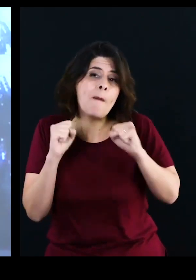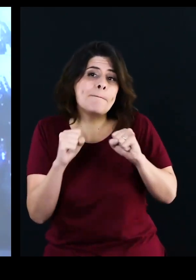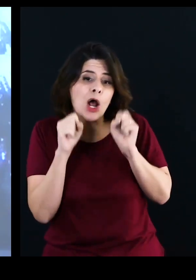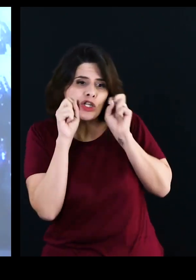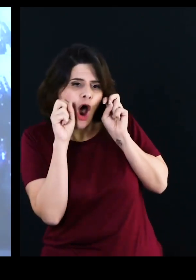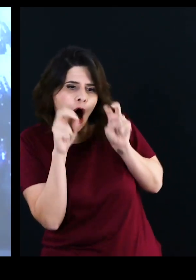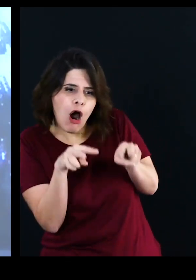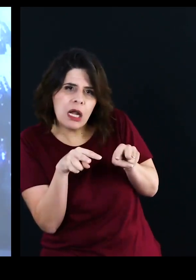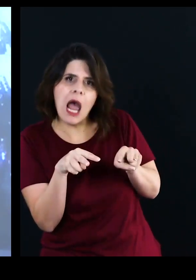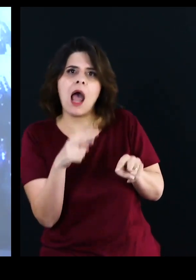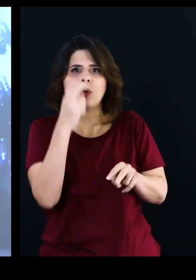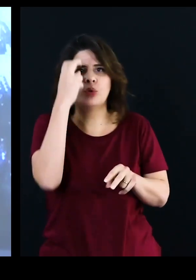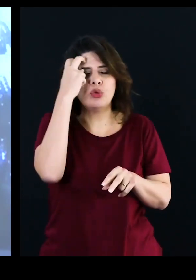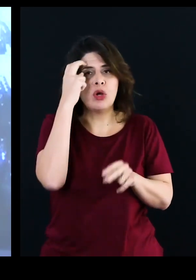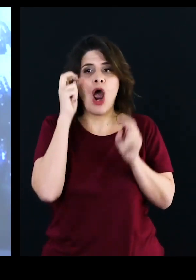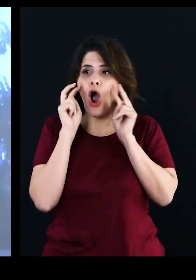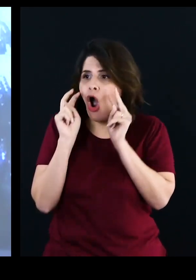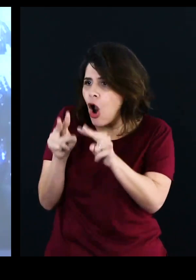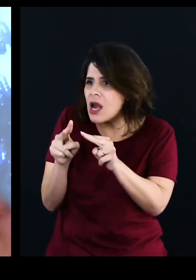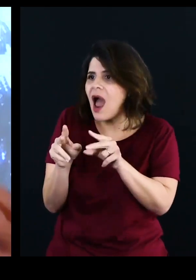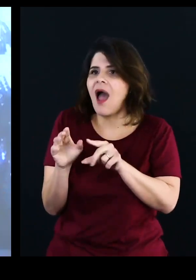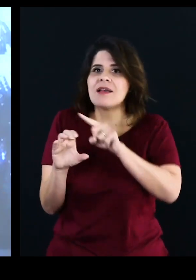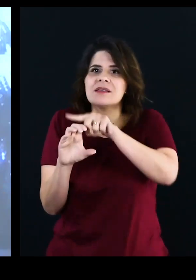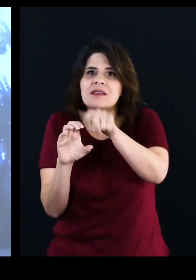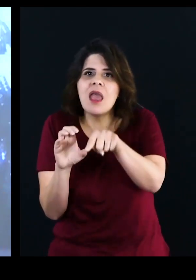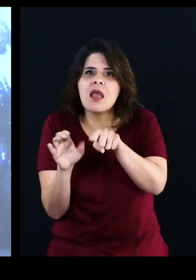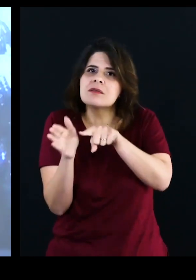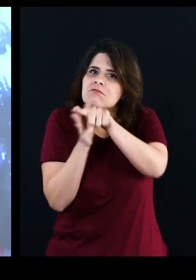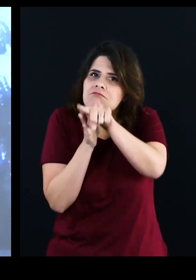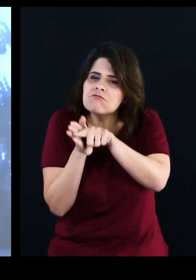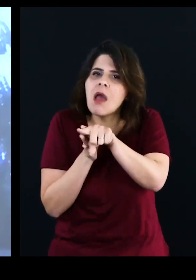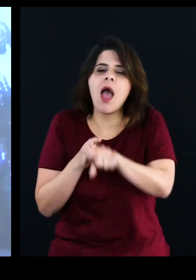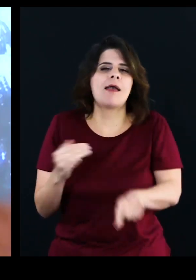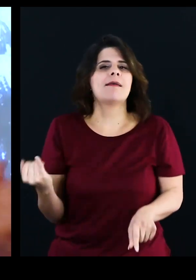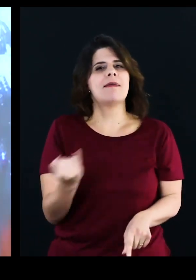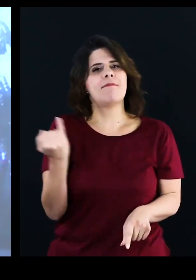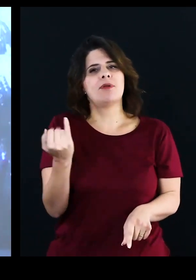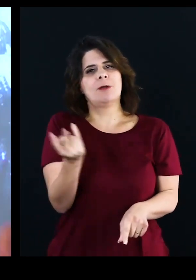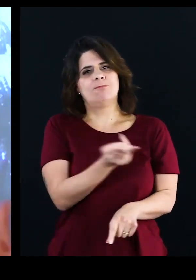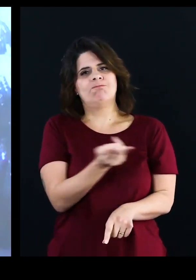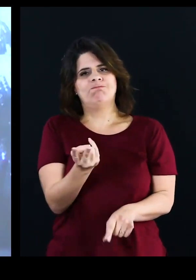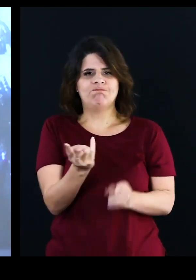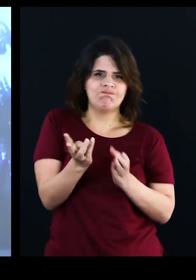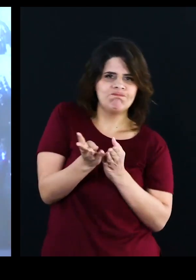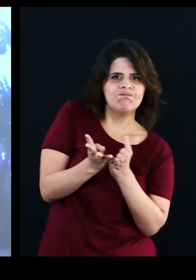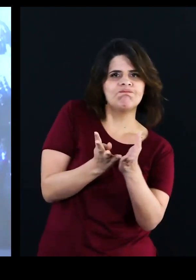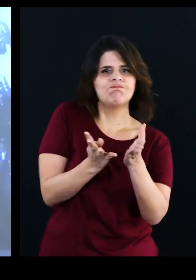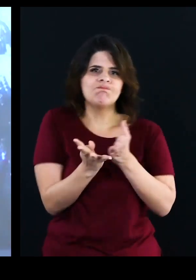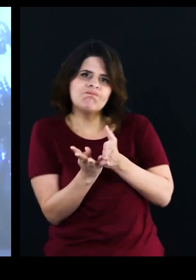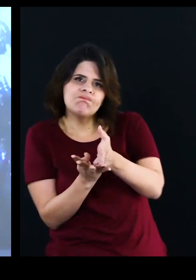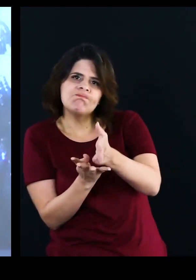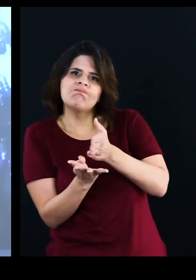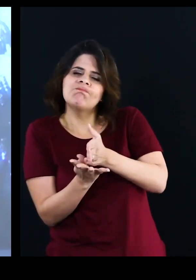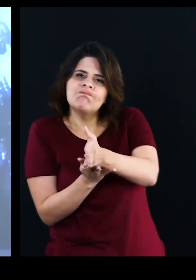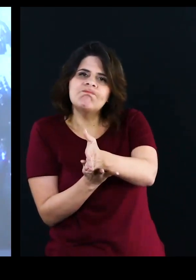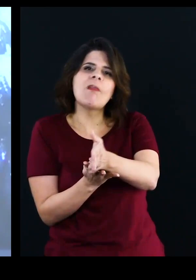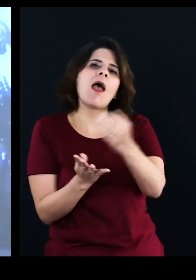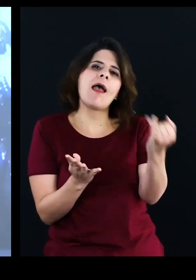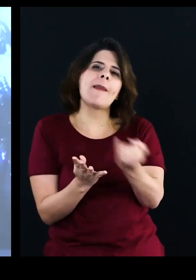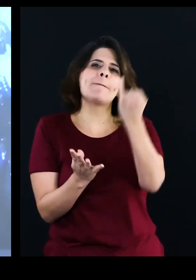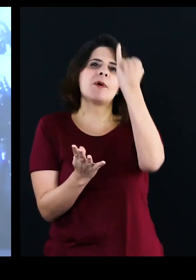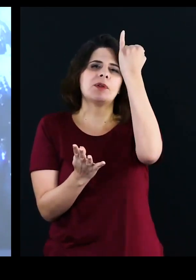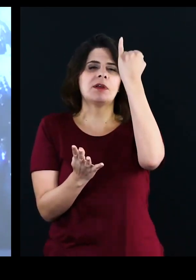para a produção da ciência de forma relevante, que são eixos fundamentais de construção de futuro de uma